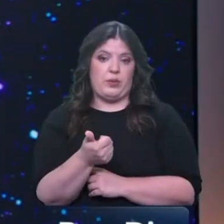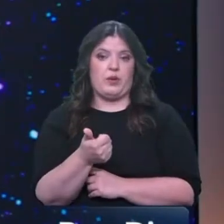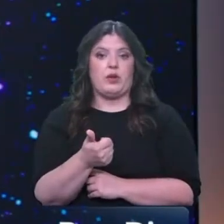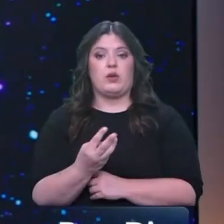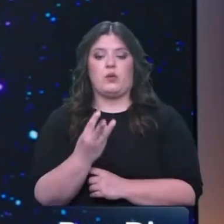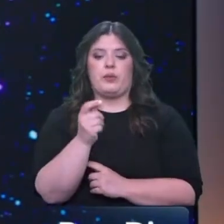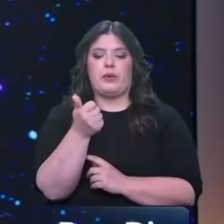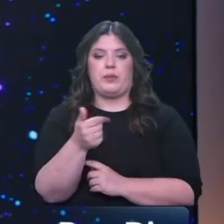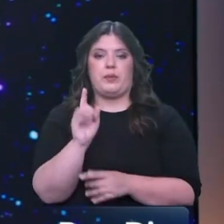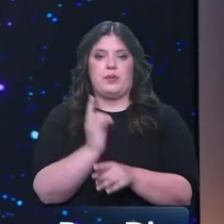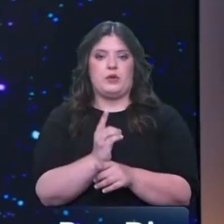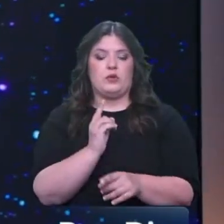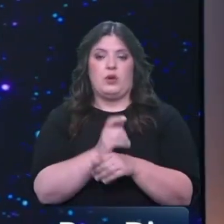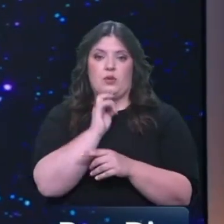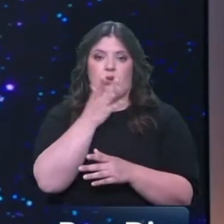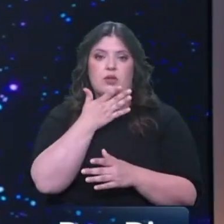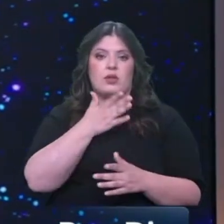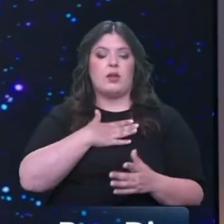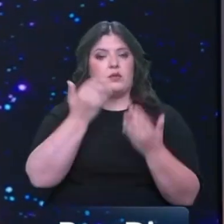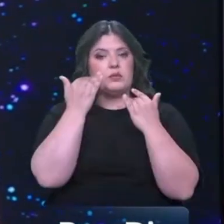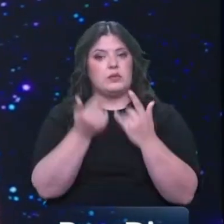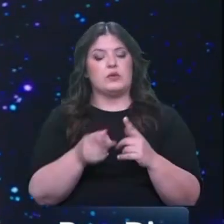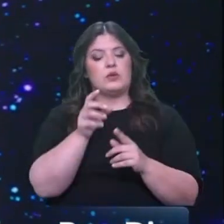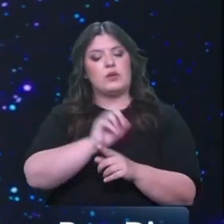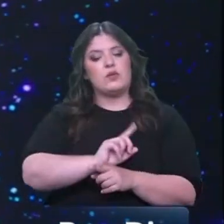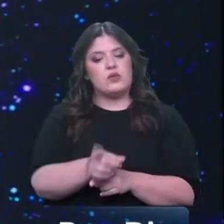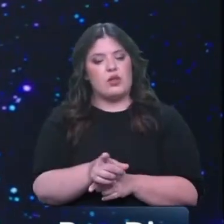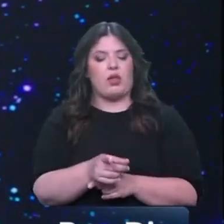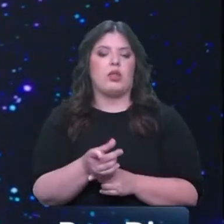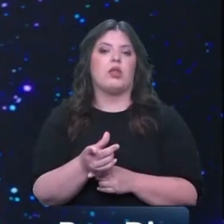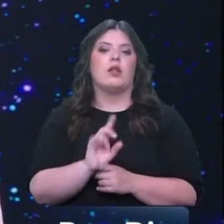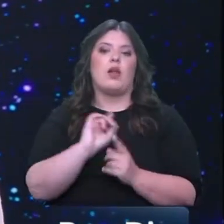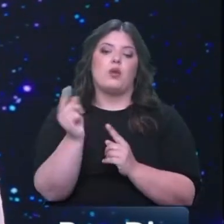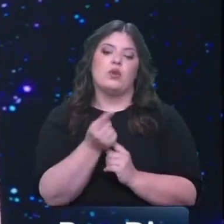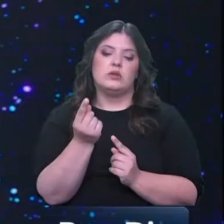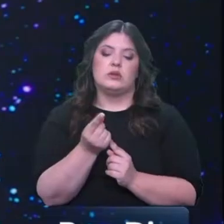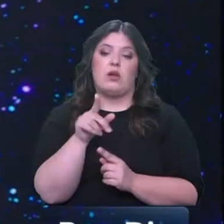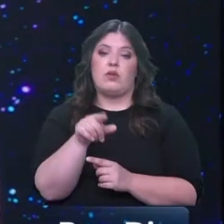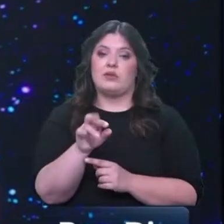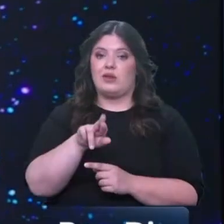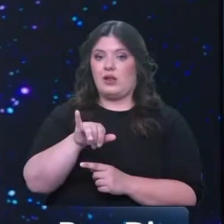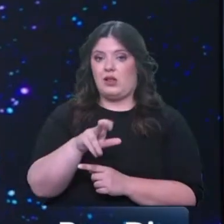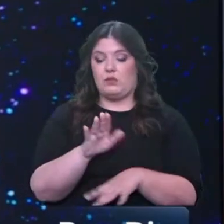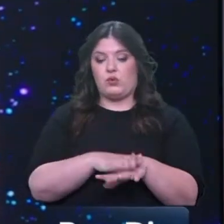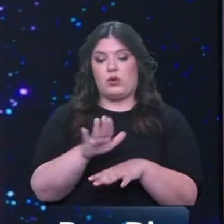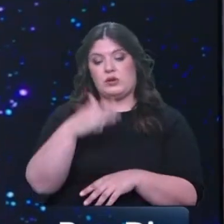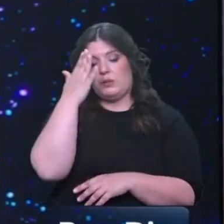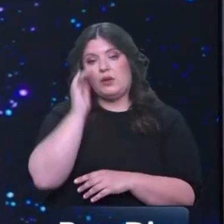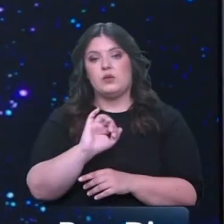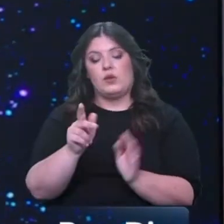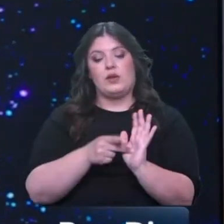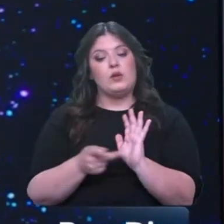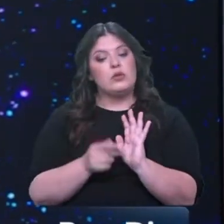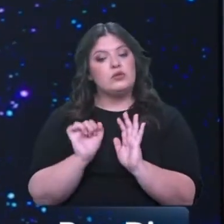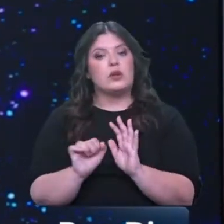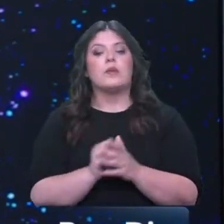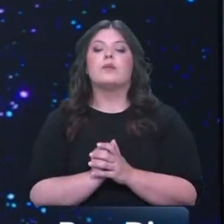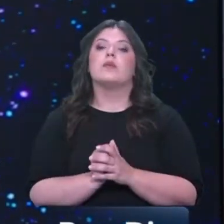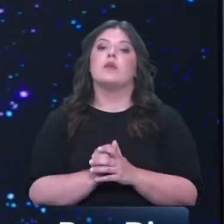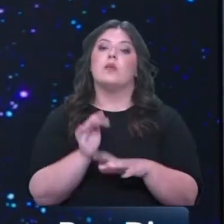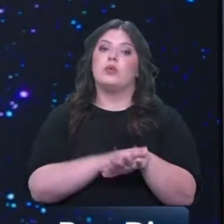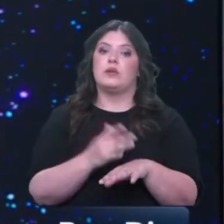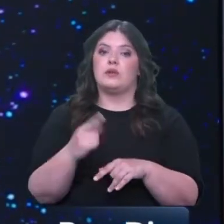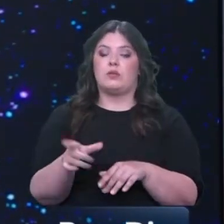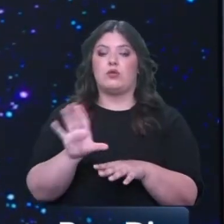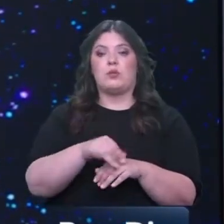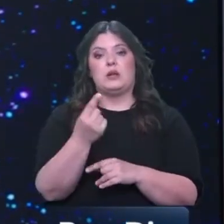James Webb, Jorge, é que nos podia dar uma indicação da velocidade da rotação desta galáxia, devido à sua capacidade tecnológica. E, portanto, temos aqui